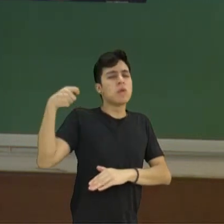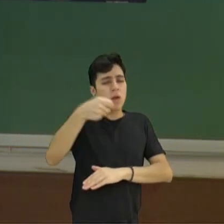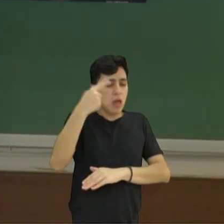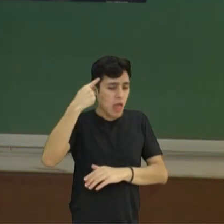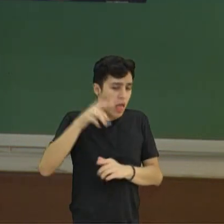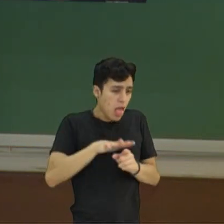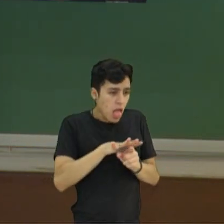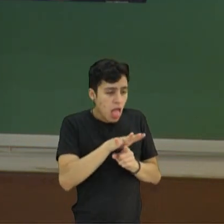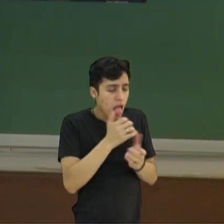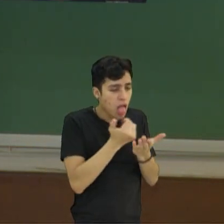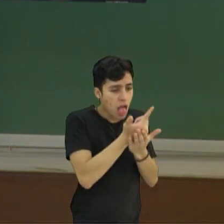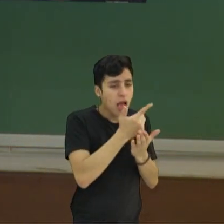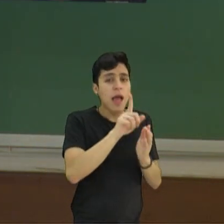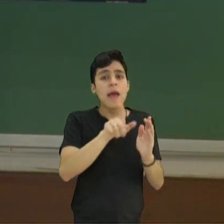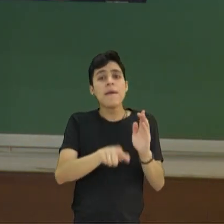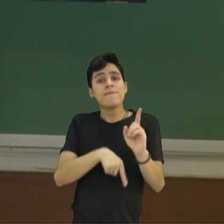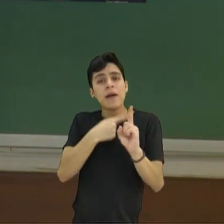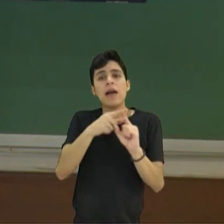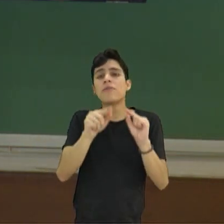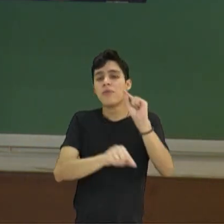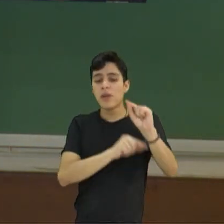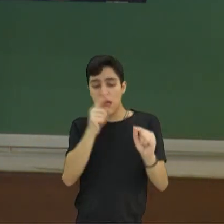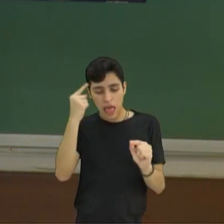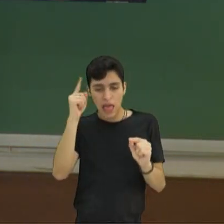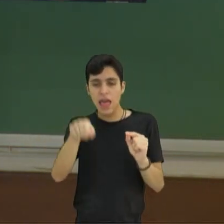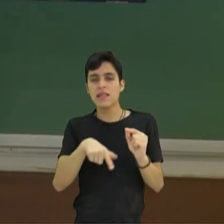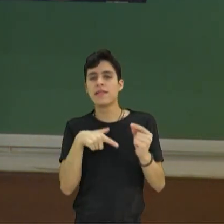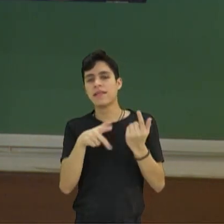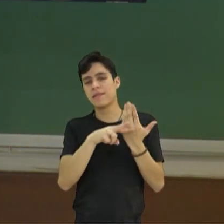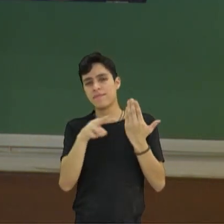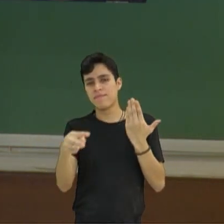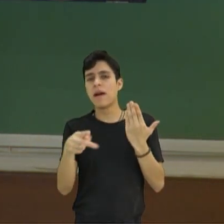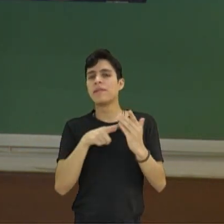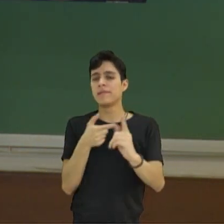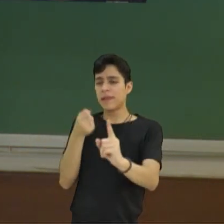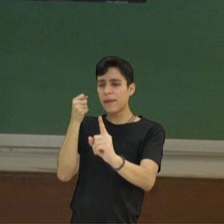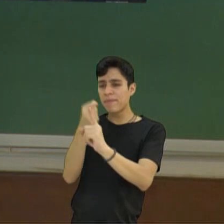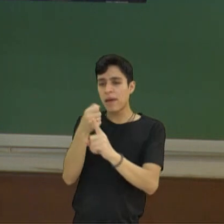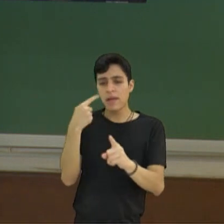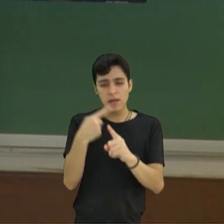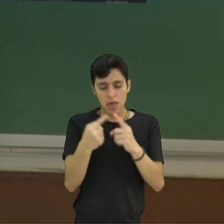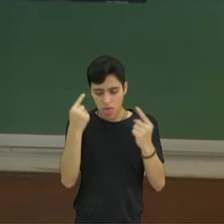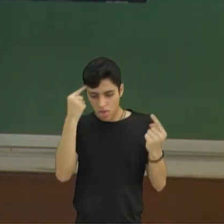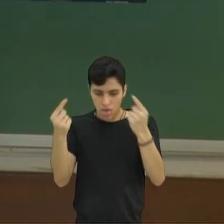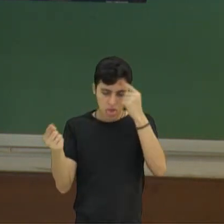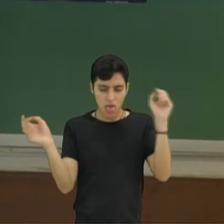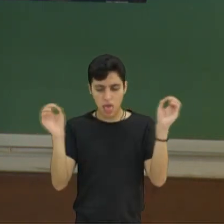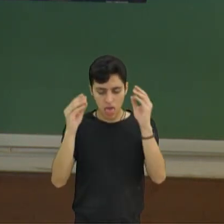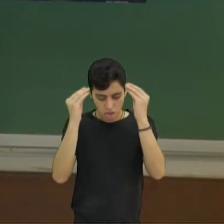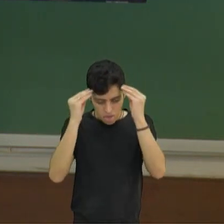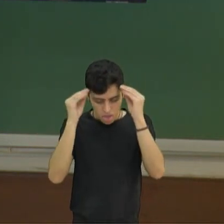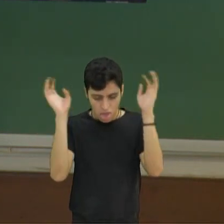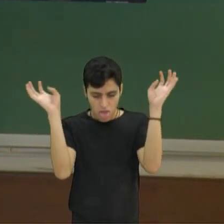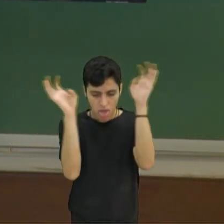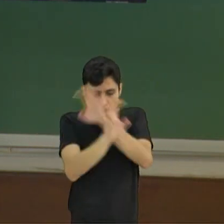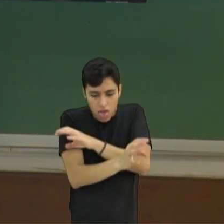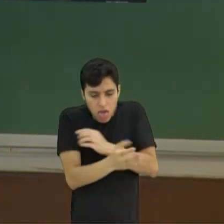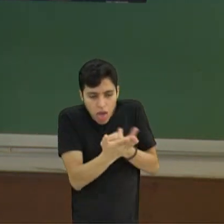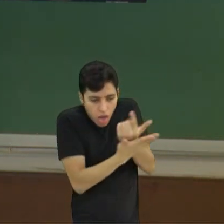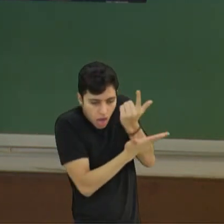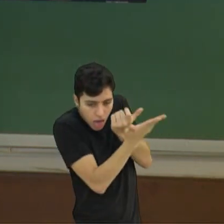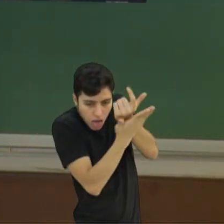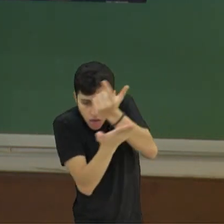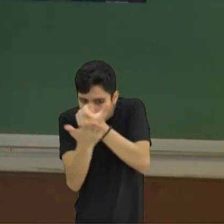todo o impacto, a consequência desse consumismo desenfreado, sem pensar, que algumas pessoas têm, de